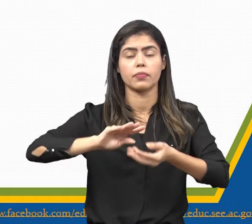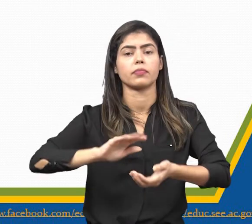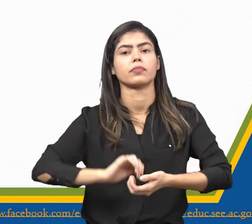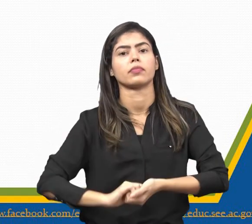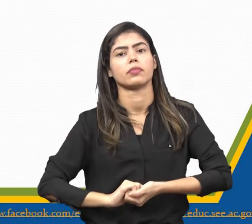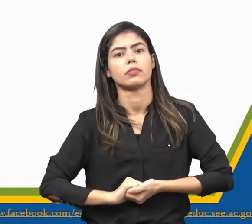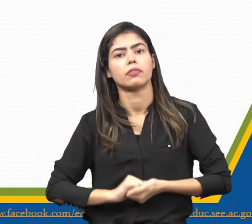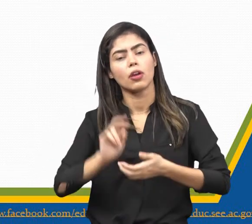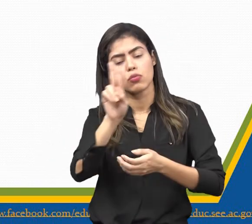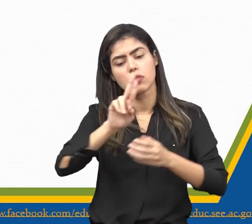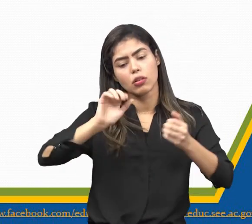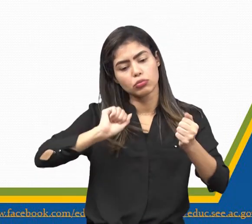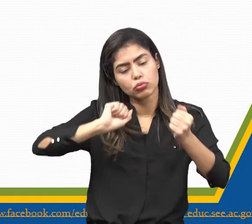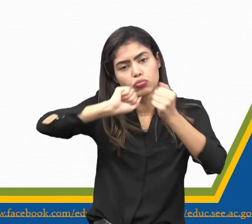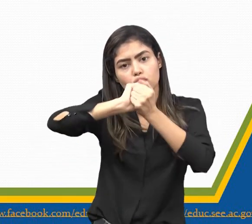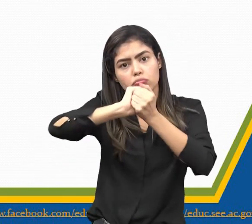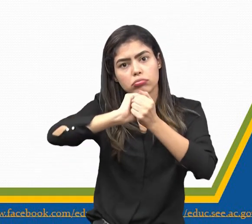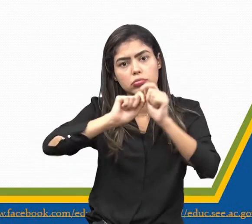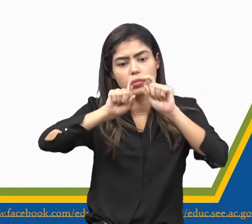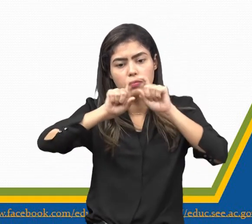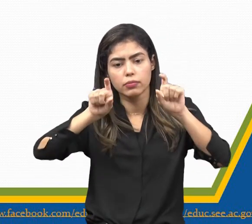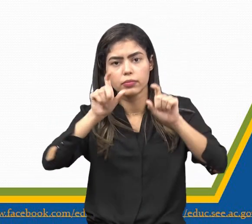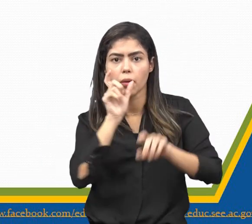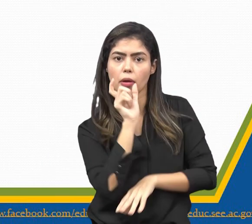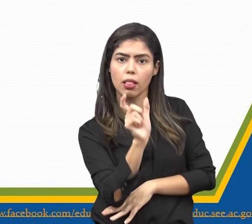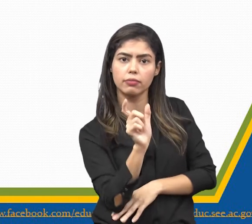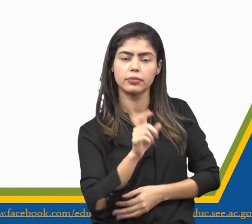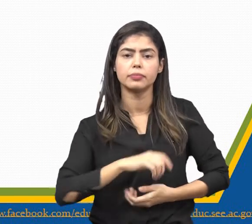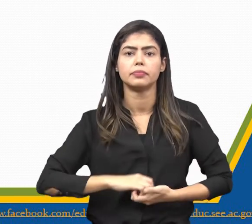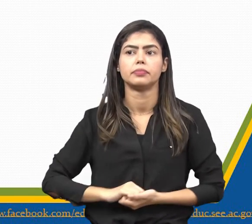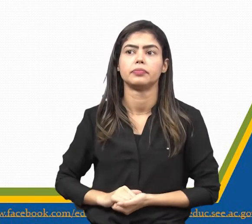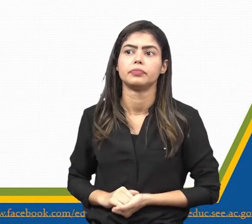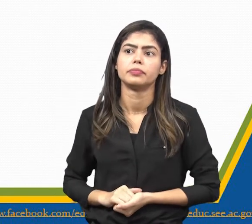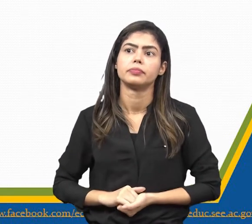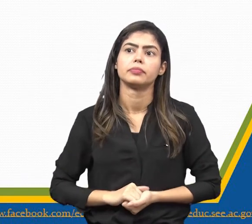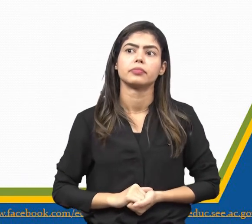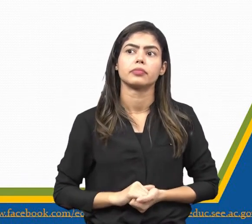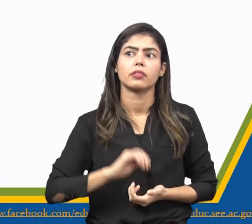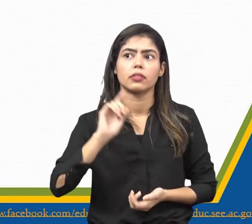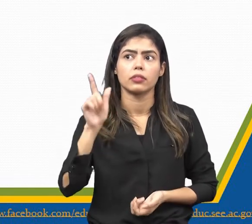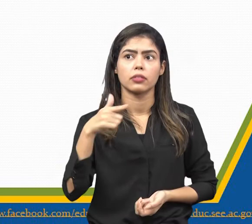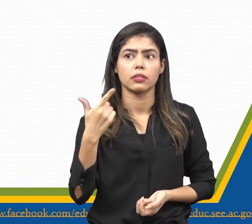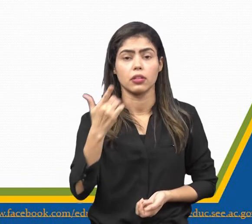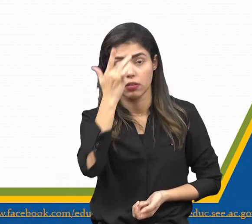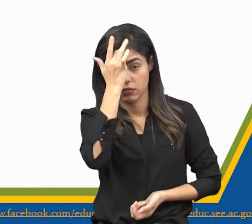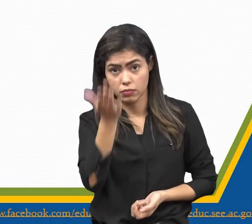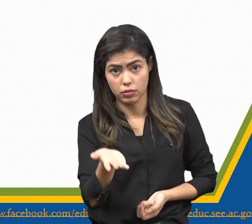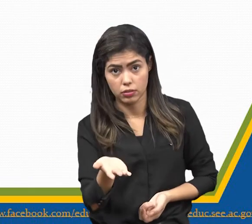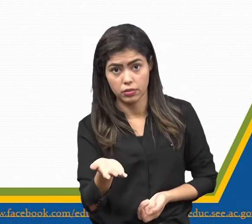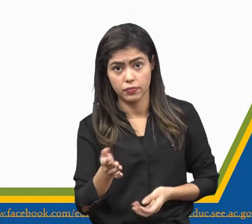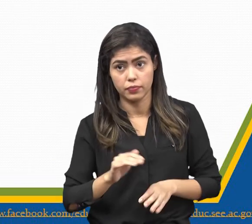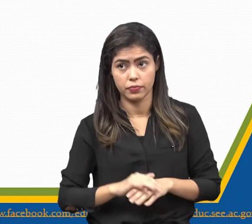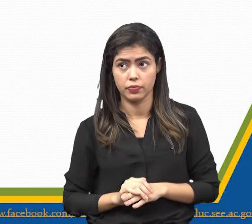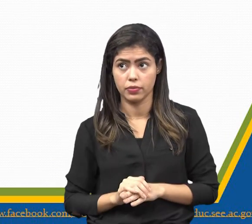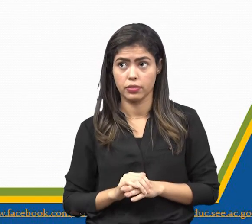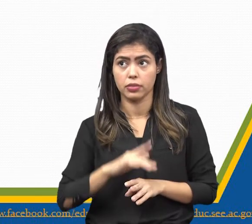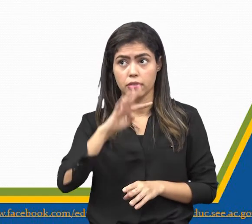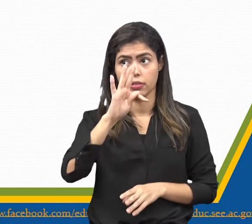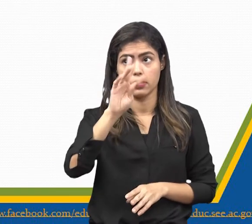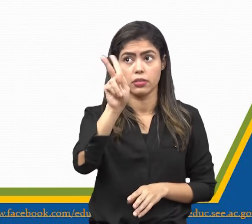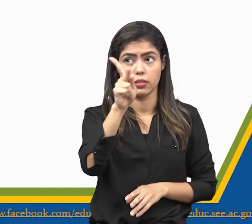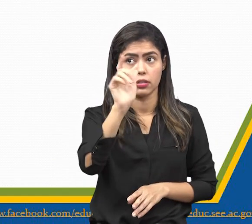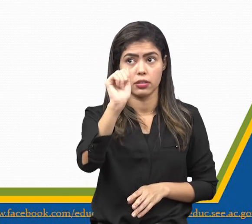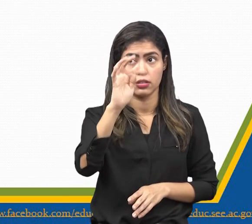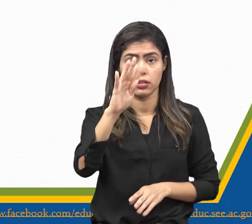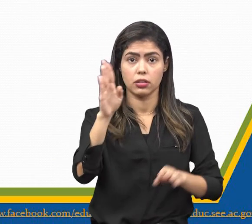books which have happy endings. Facílimo. Agora, esse outro aqui é mais fácil ainda, que é o that.